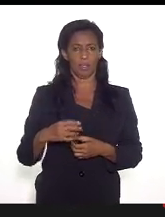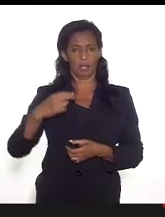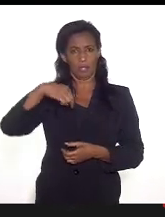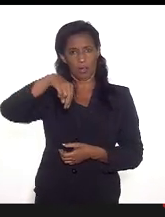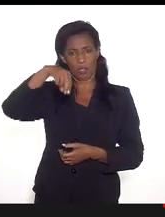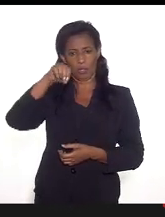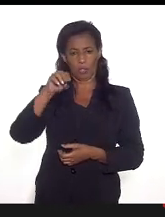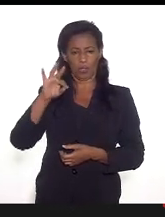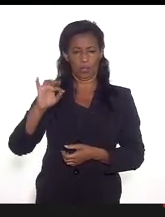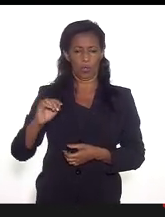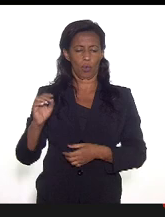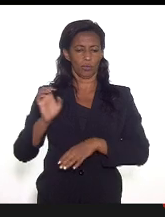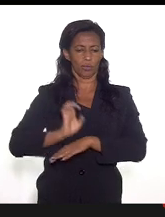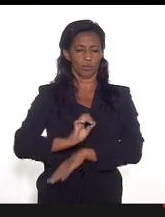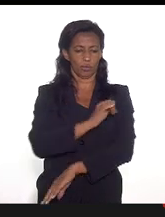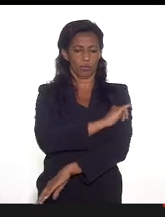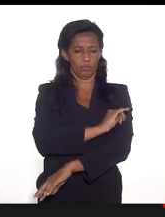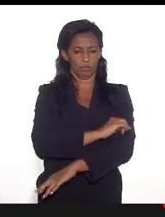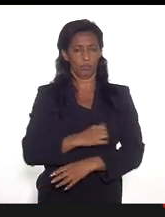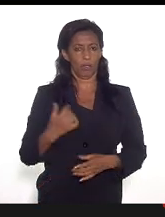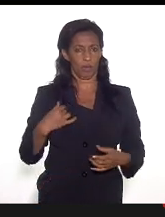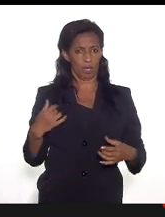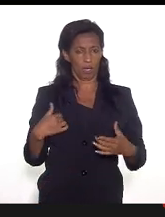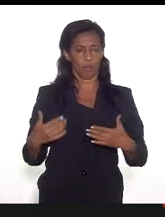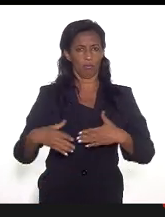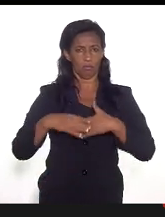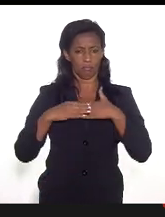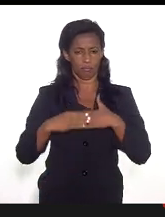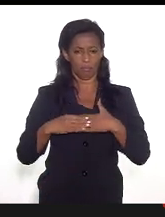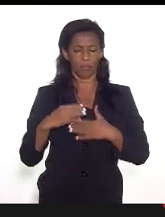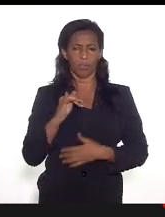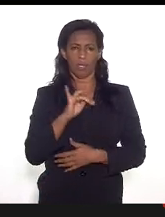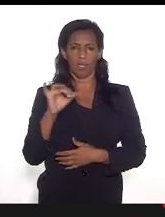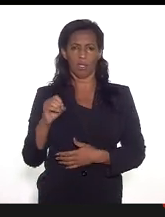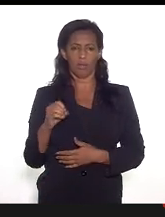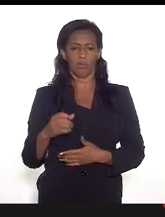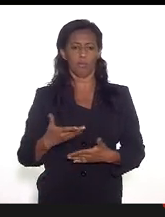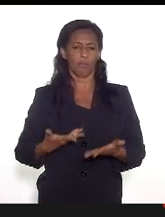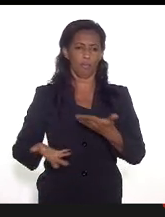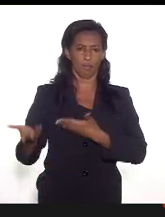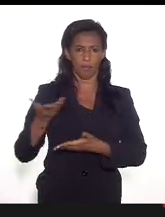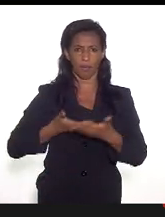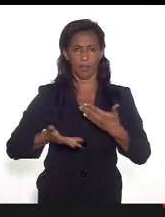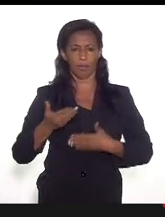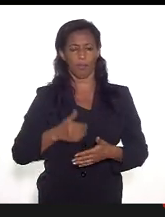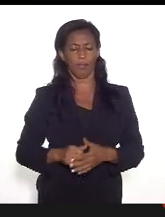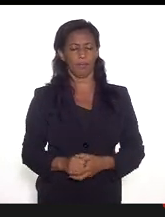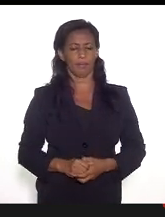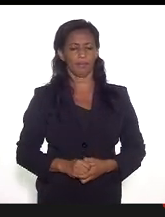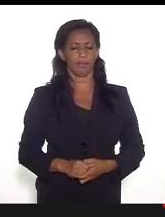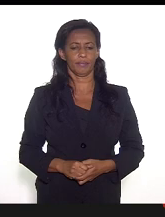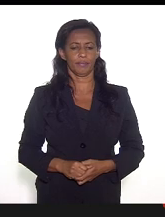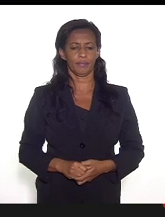do estado do Rio de Janeiro. Então, eu quero cumprimentar todos e colocar o IFE à disposição para colaborar.